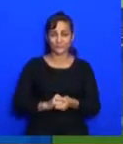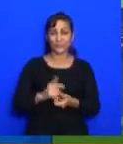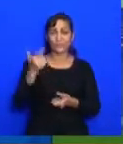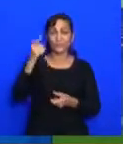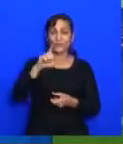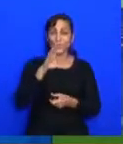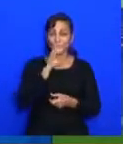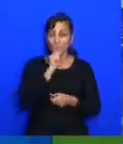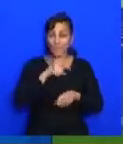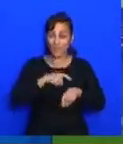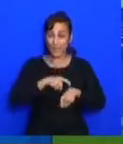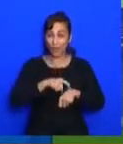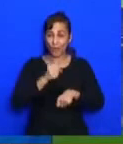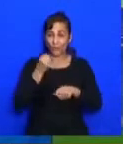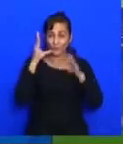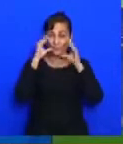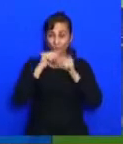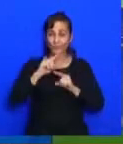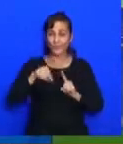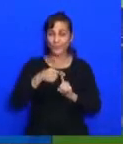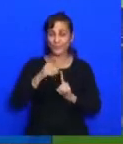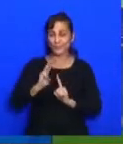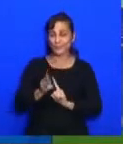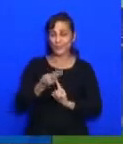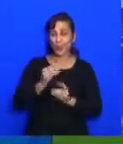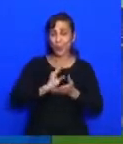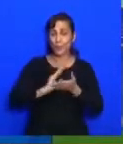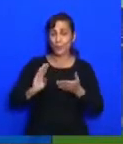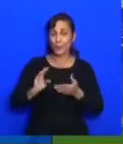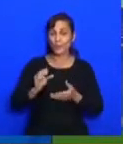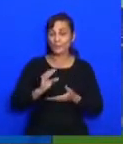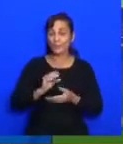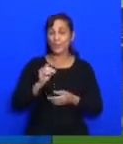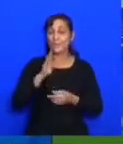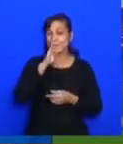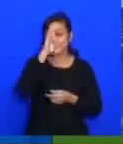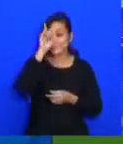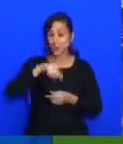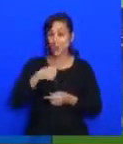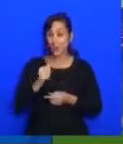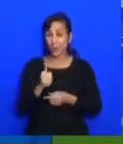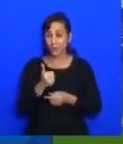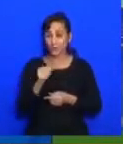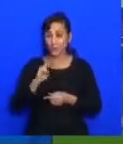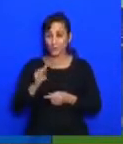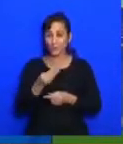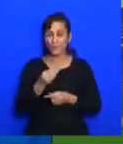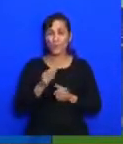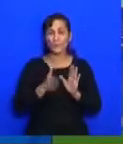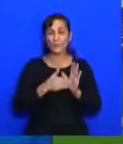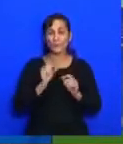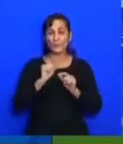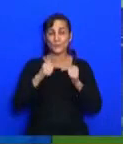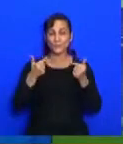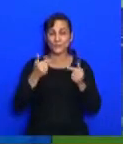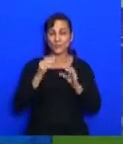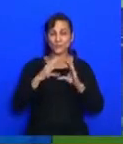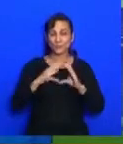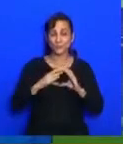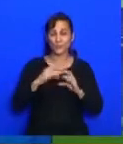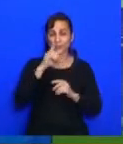No próximo sábado, às 8 da noite, tem mais milionária. O prêmio estimado em 11 milhões de reais. Aposte e boa sorte.